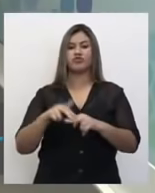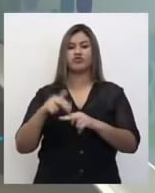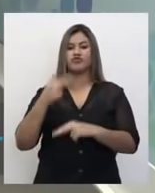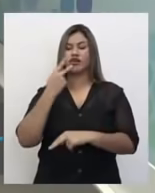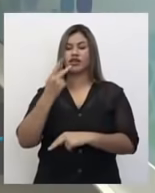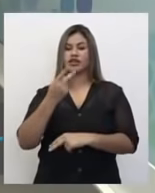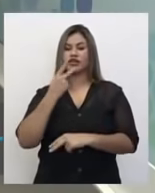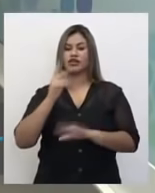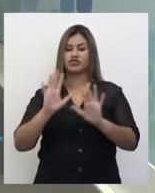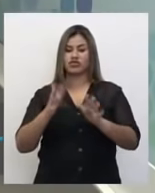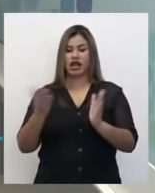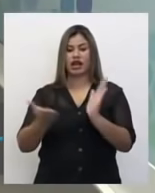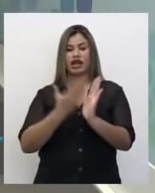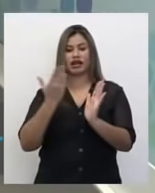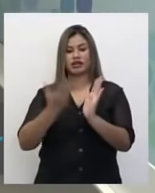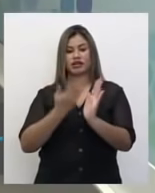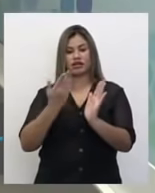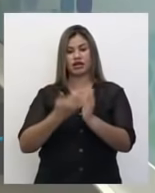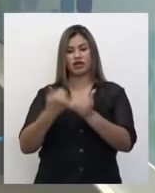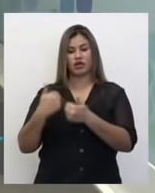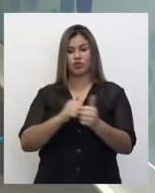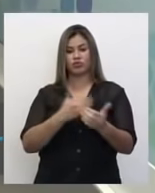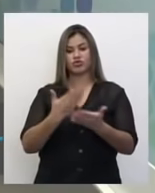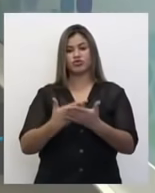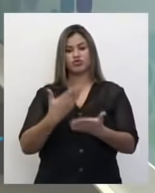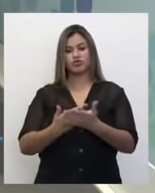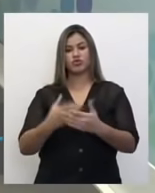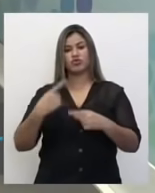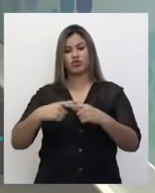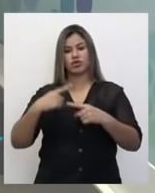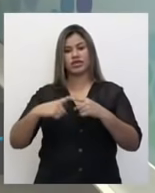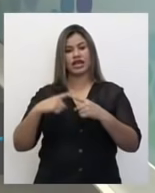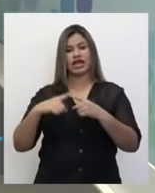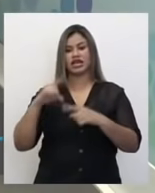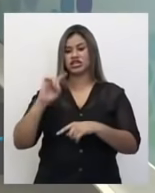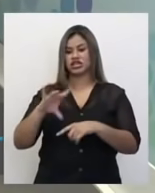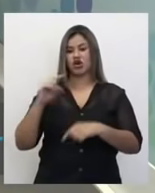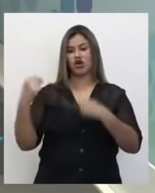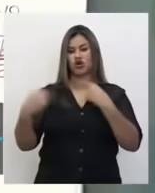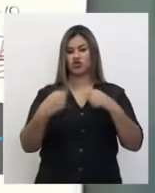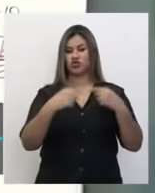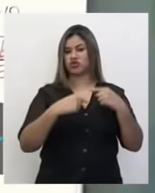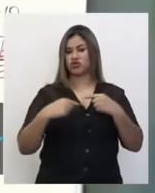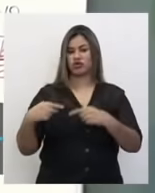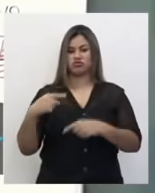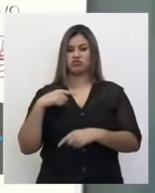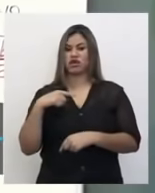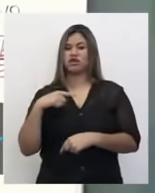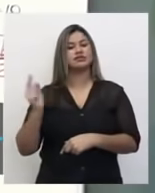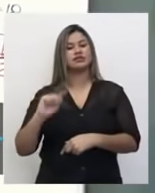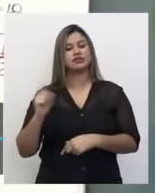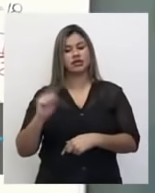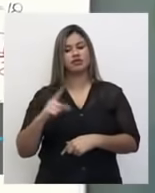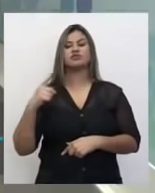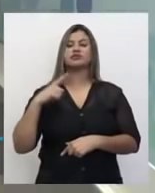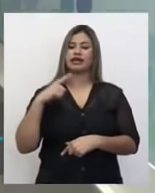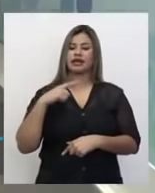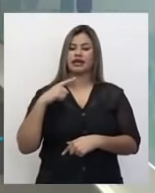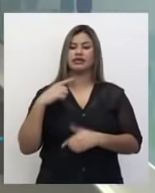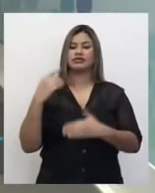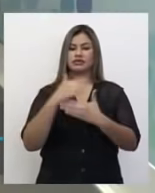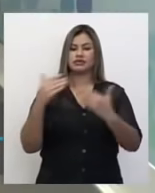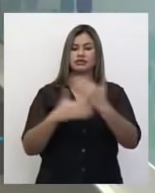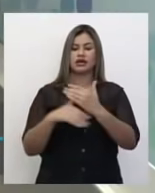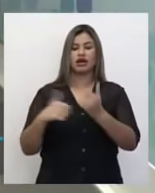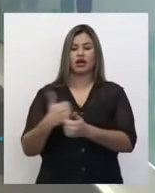vocês, peguem o caderno, acompanhem a aula, porque não é uma aula só de discussão. A gente realmente tá passando uma coisa que vocês têm que